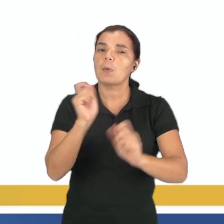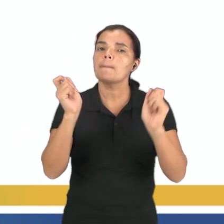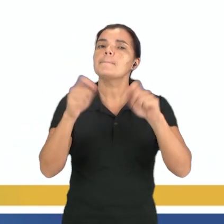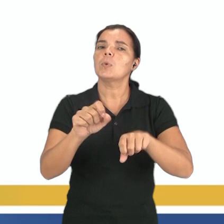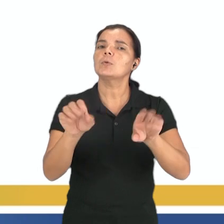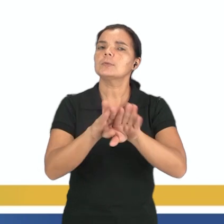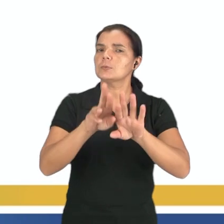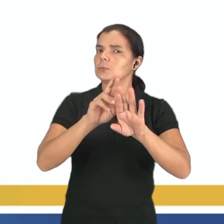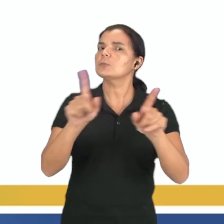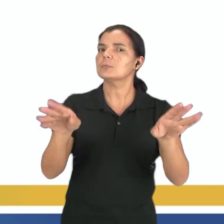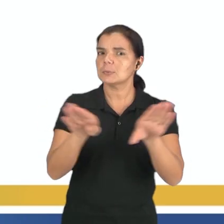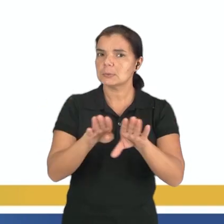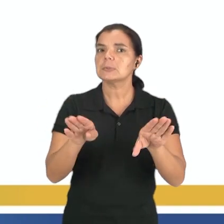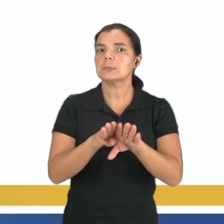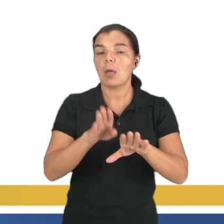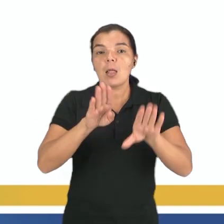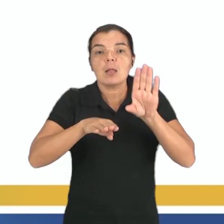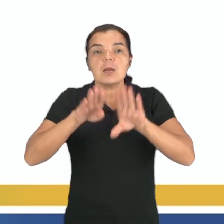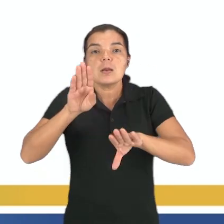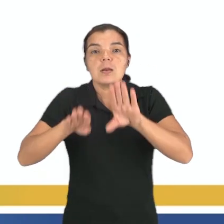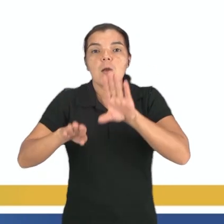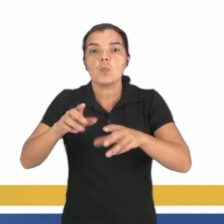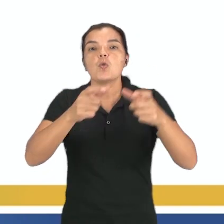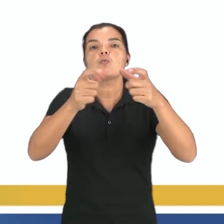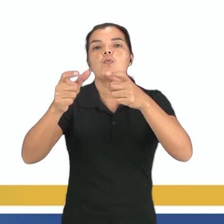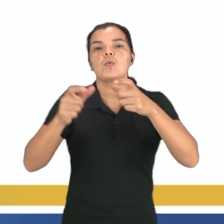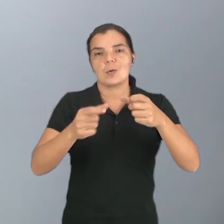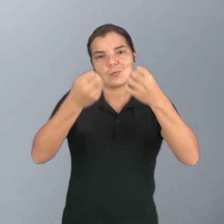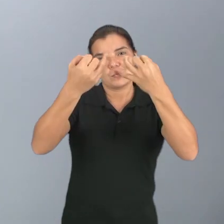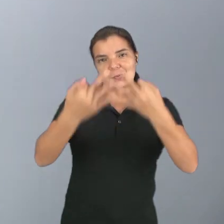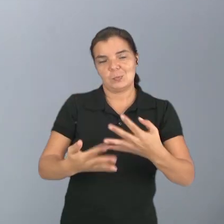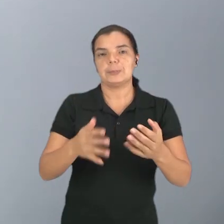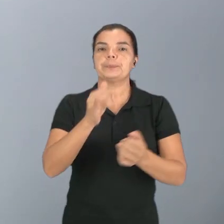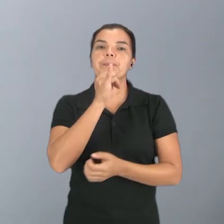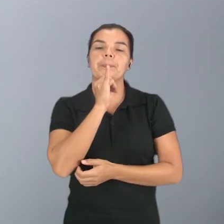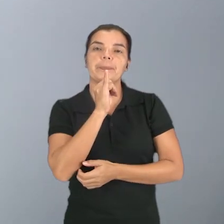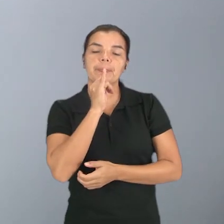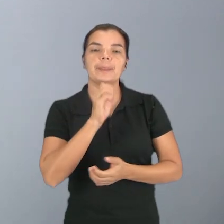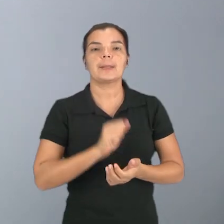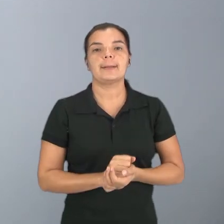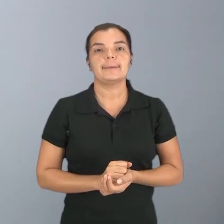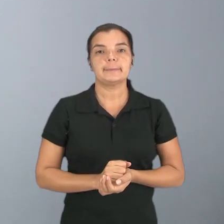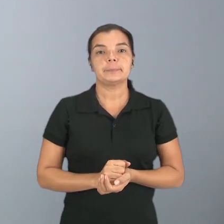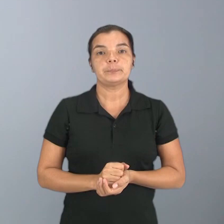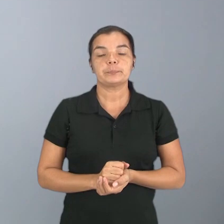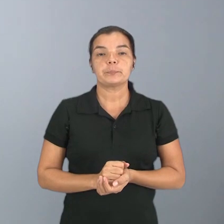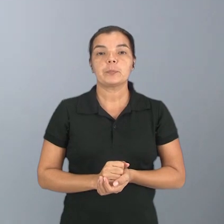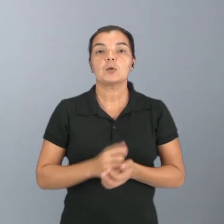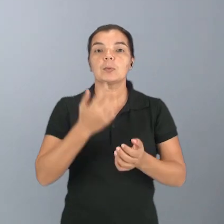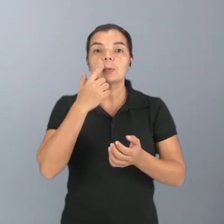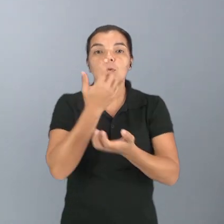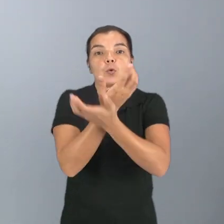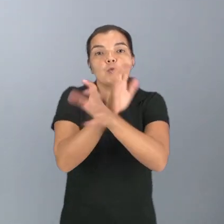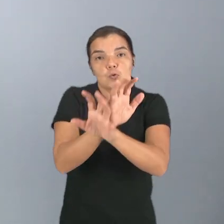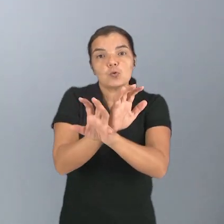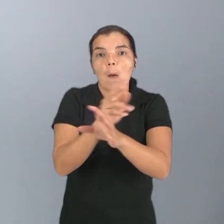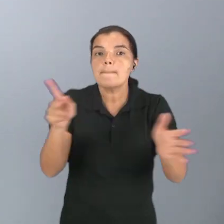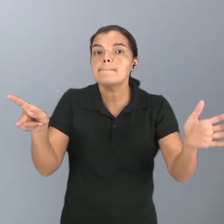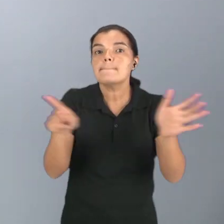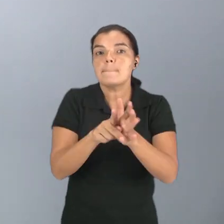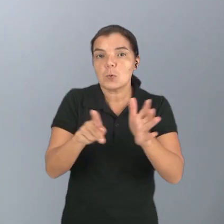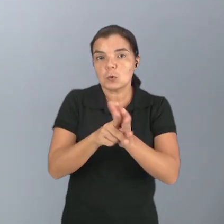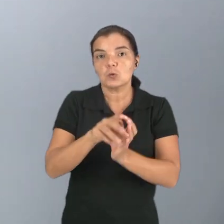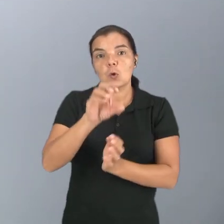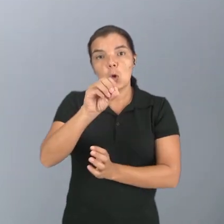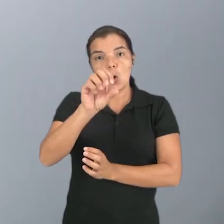podem ser diferentes também, dependendo da região que eu estou falando. Por exemplo, quando eu falo dos meus ossos, é um tecido específico, é o